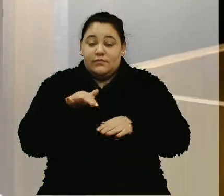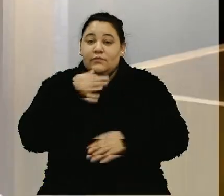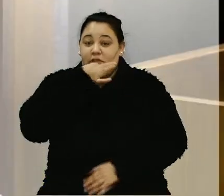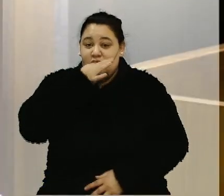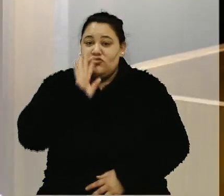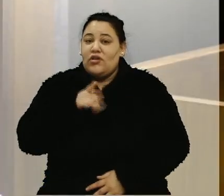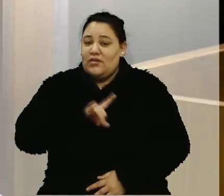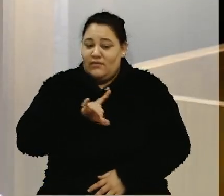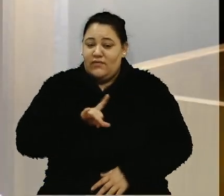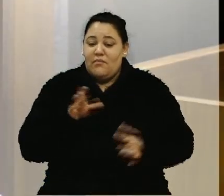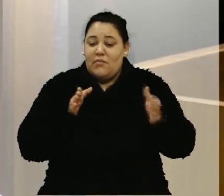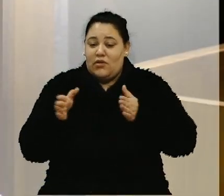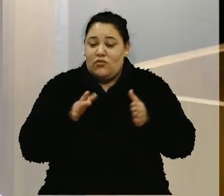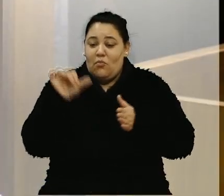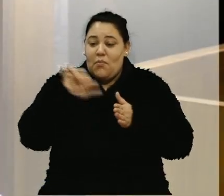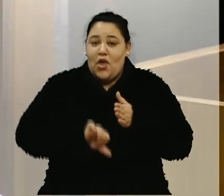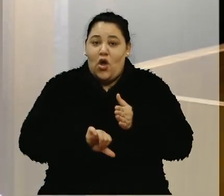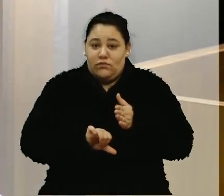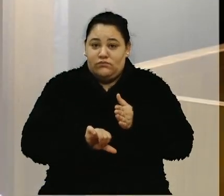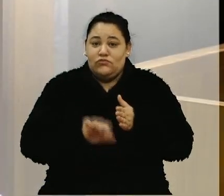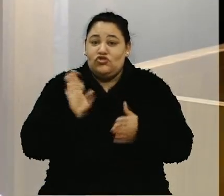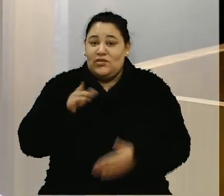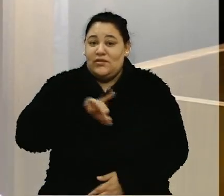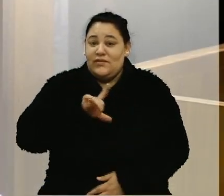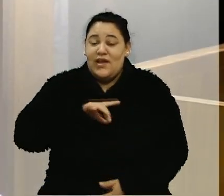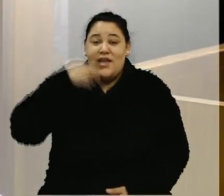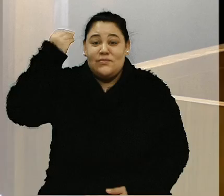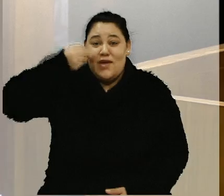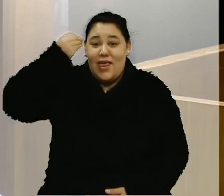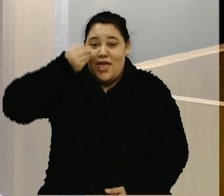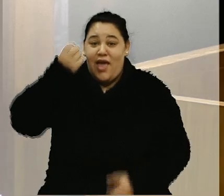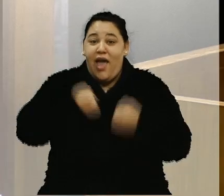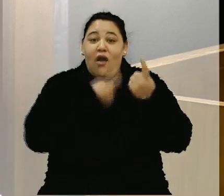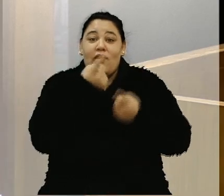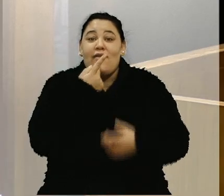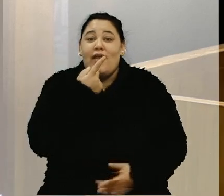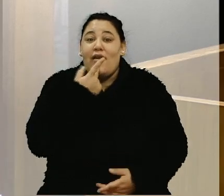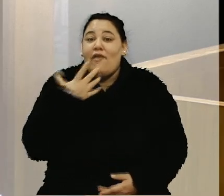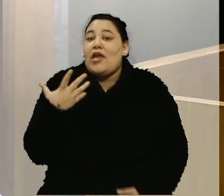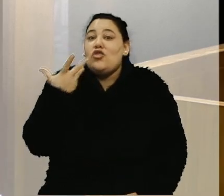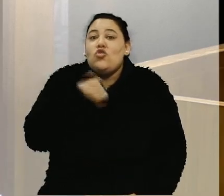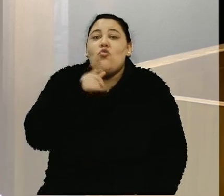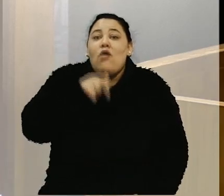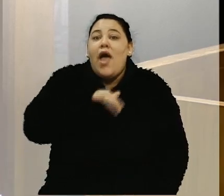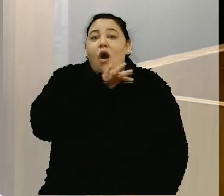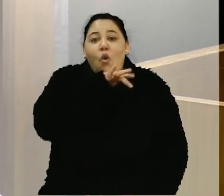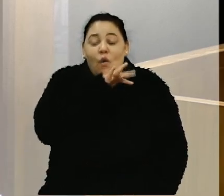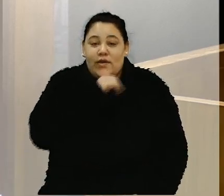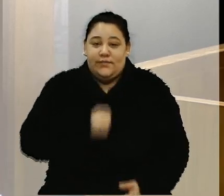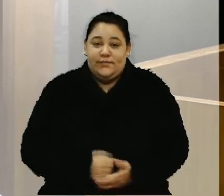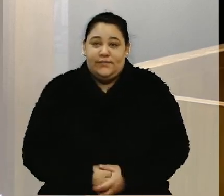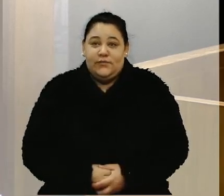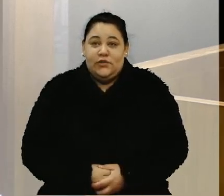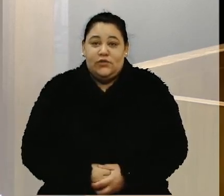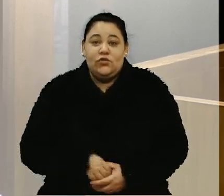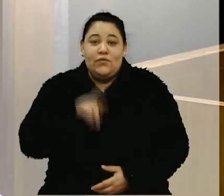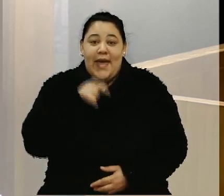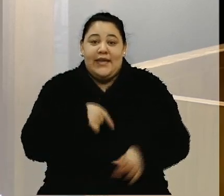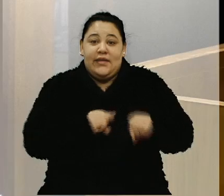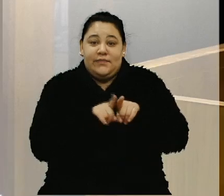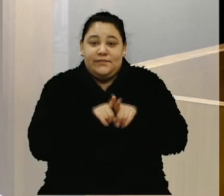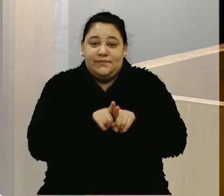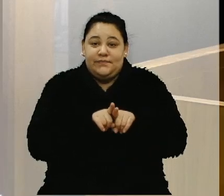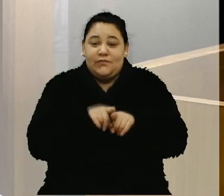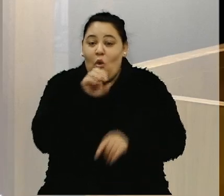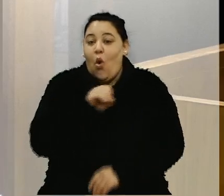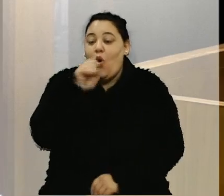ruim. Já passou pela experiência de alguém que dizia que tudo era ruim, que era um baita gestor, que faria